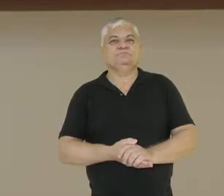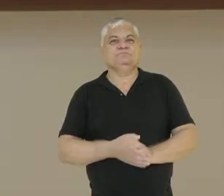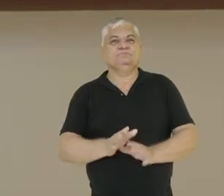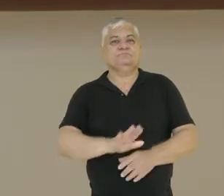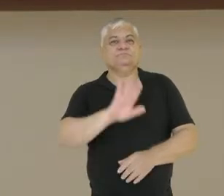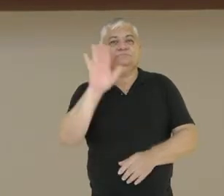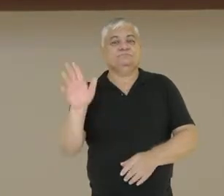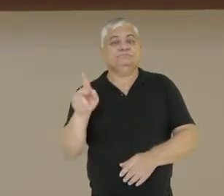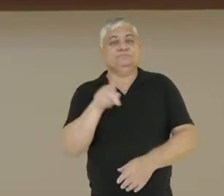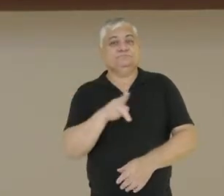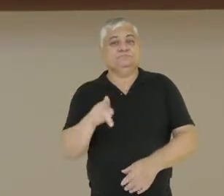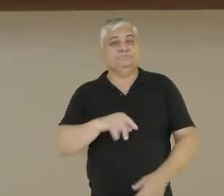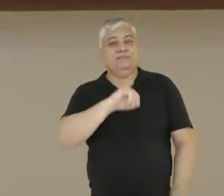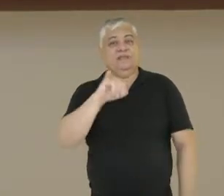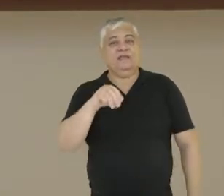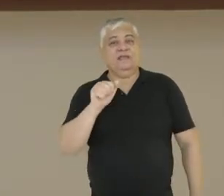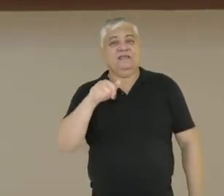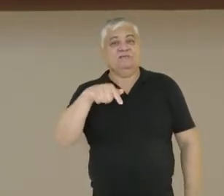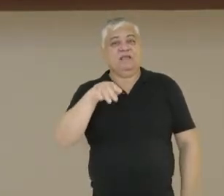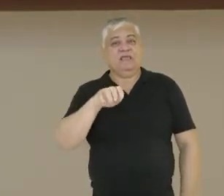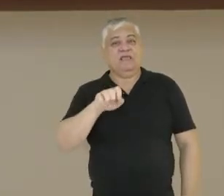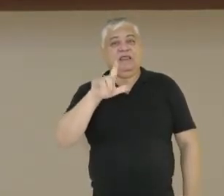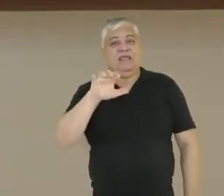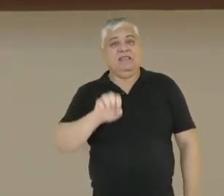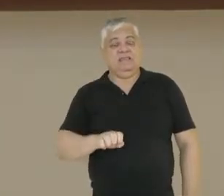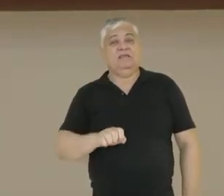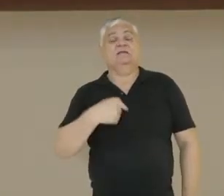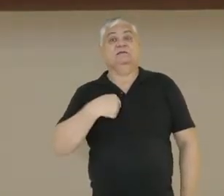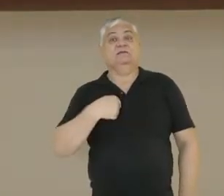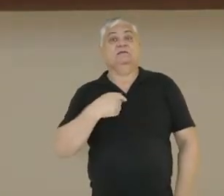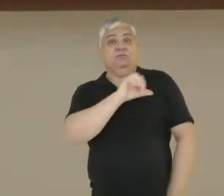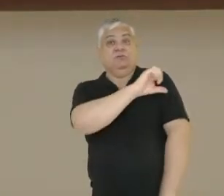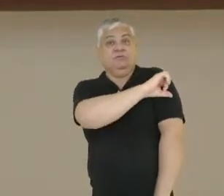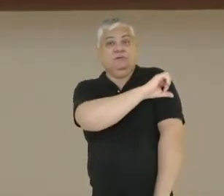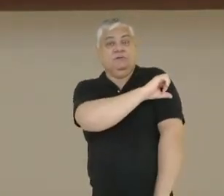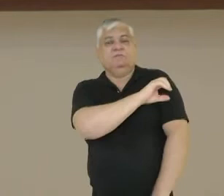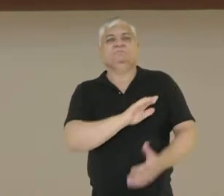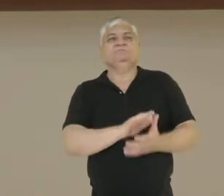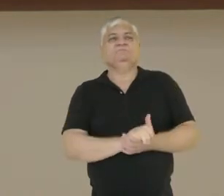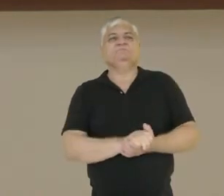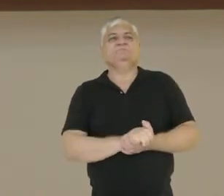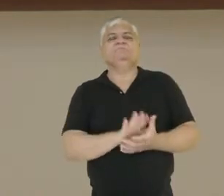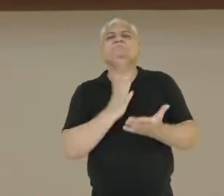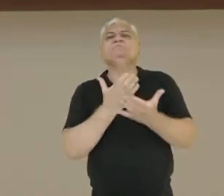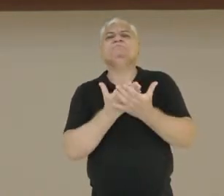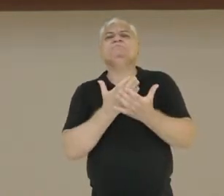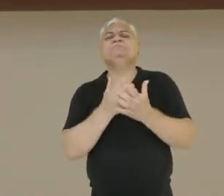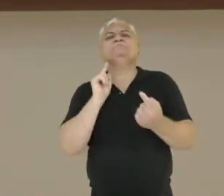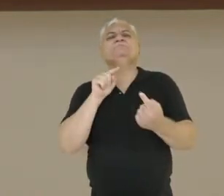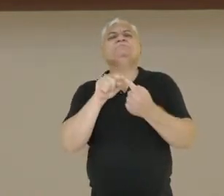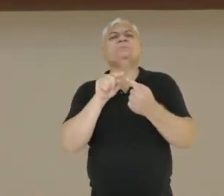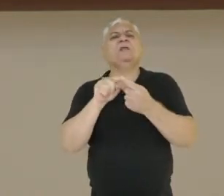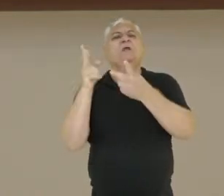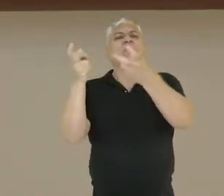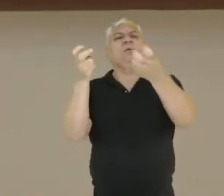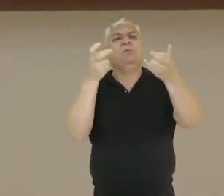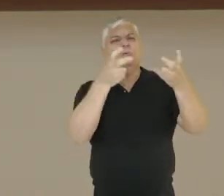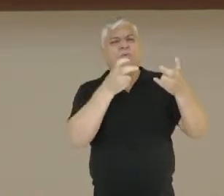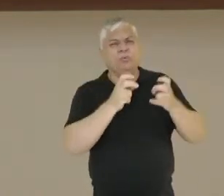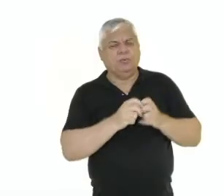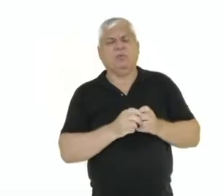Olá, eu sou a professora Jaqueline, essa é a nossa aula de língua portuguesa do 9º ano. Nessa aula vamos reconhecer o período composto